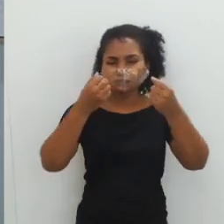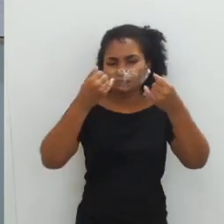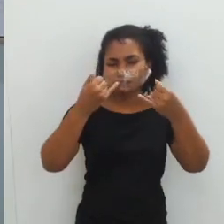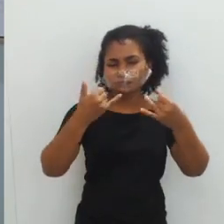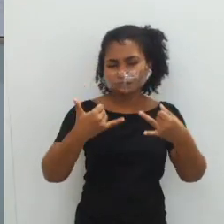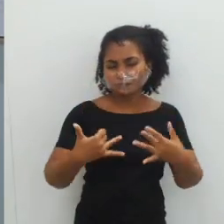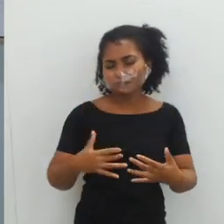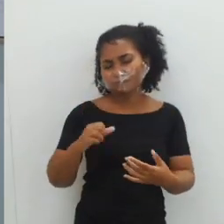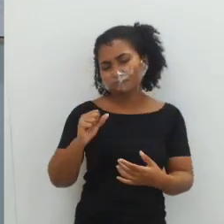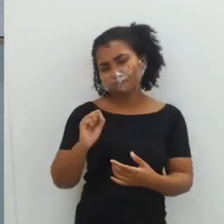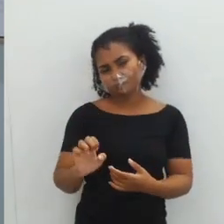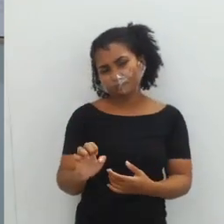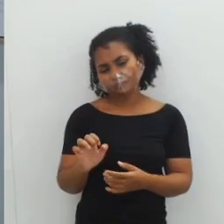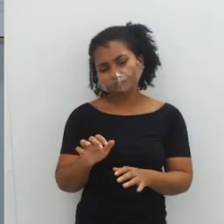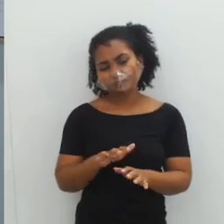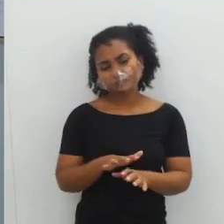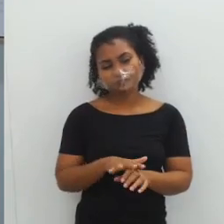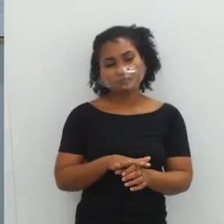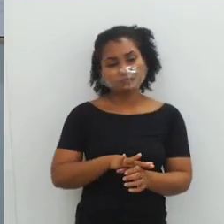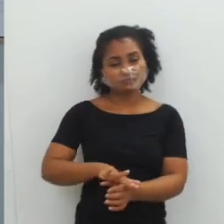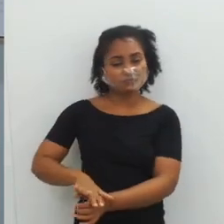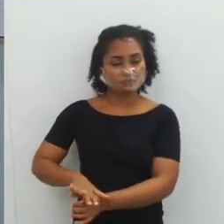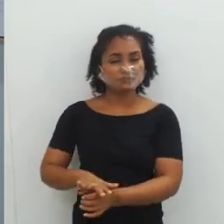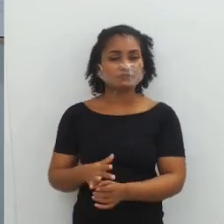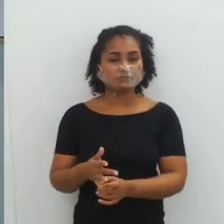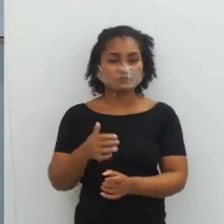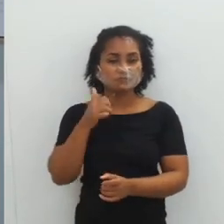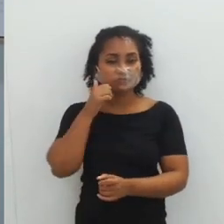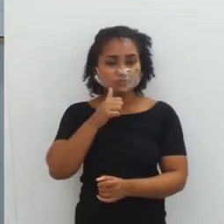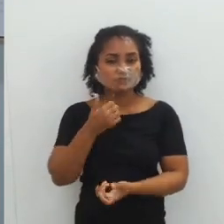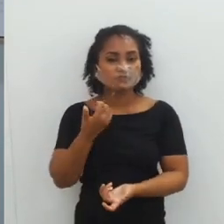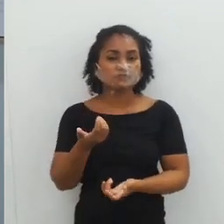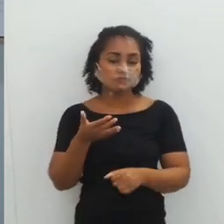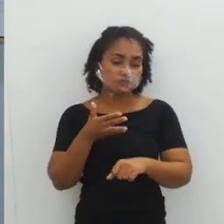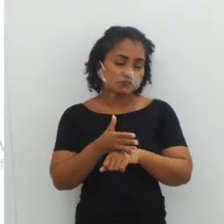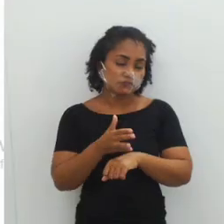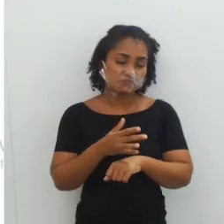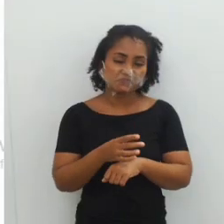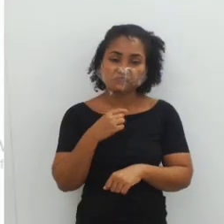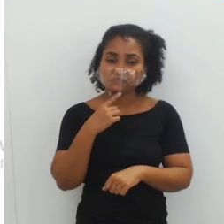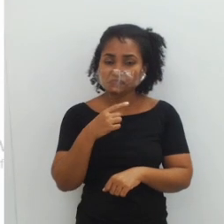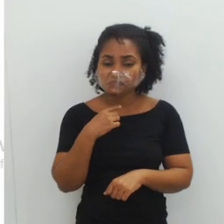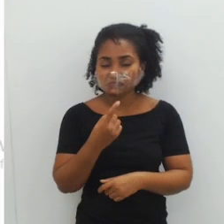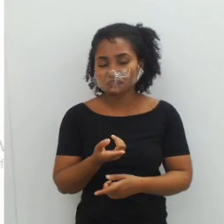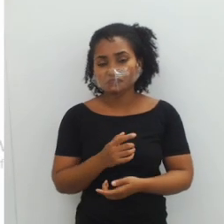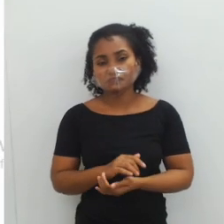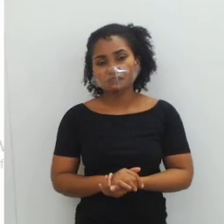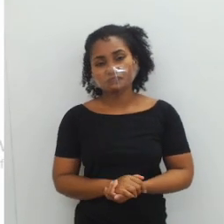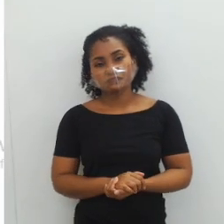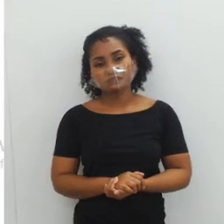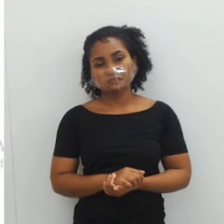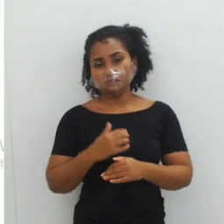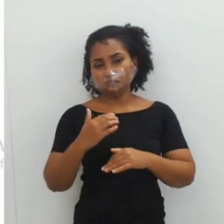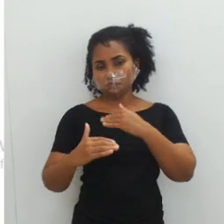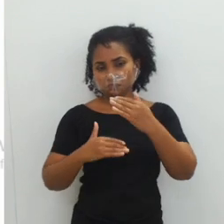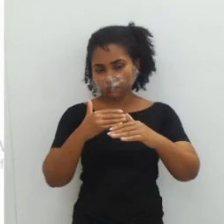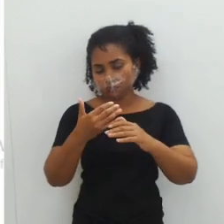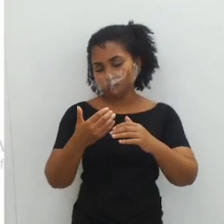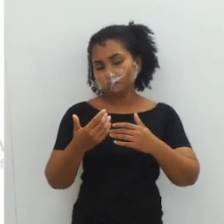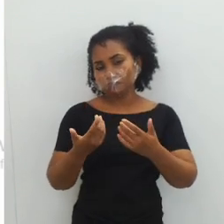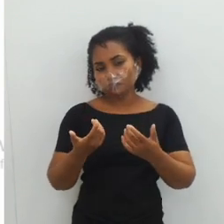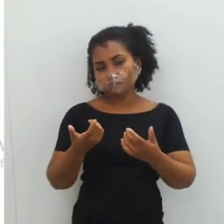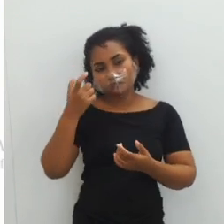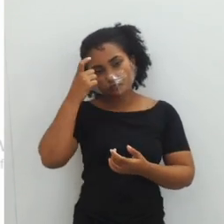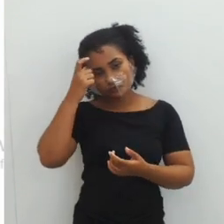gente afasta a mulher do acesso à educação, ela não tem como desenvolver suas